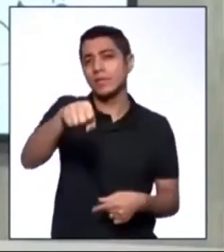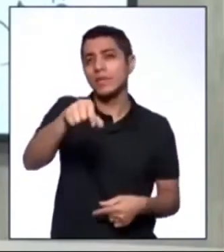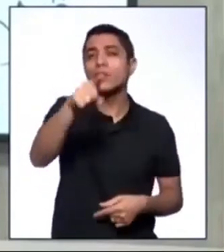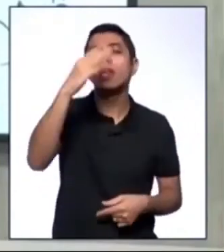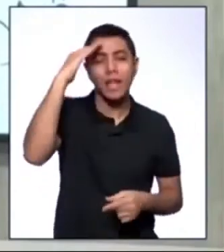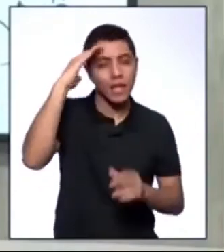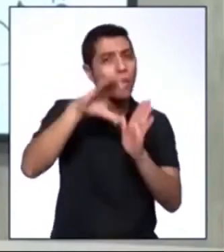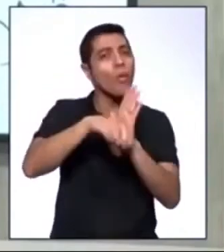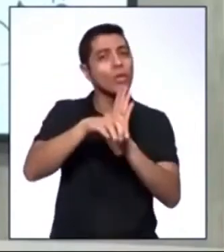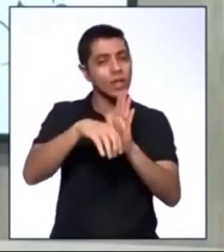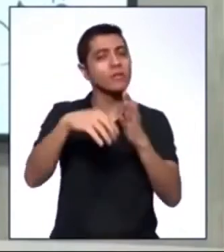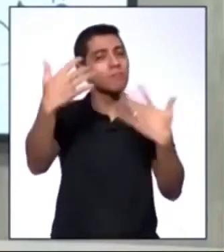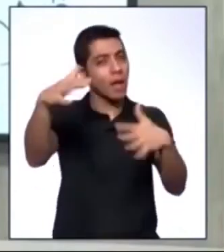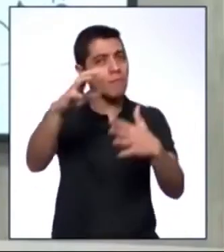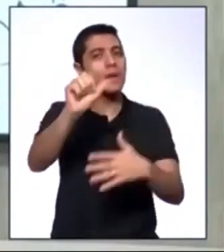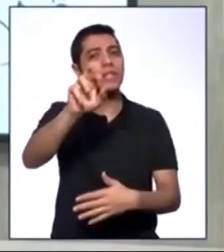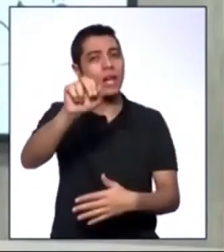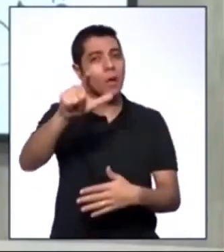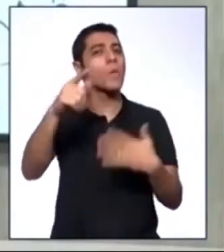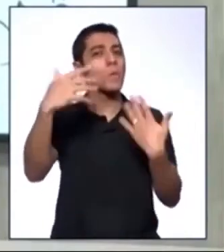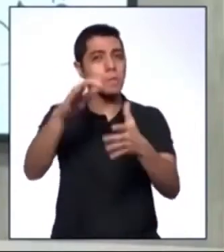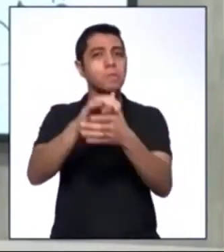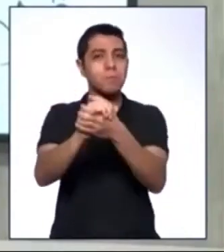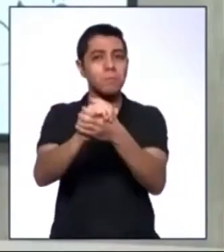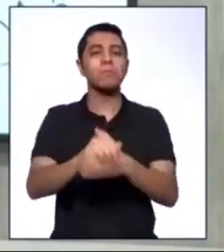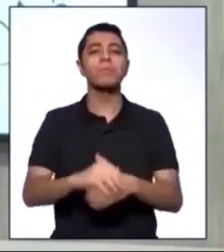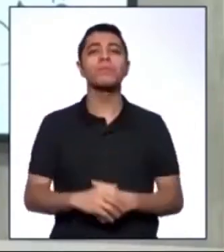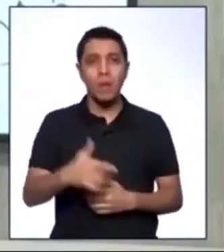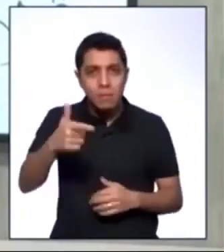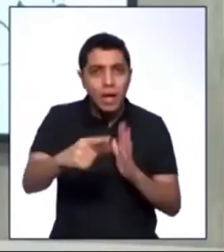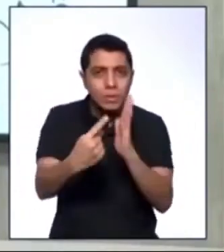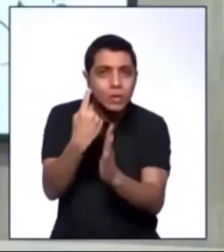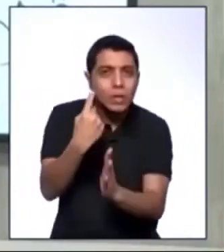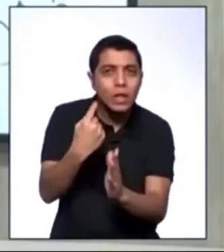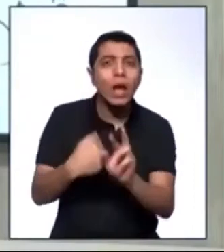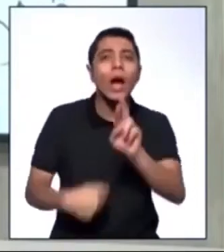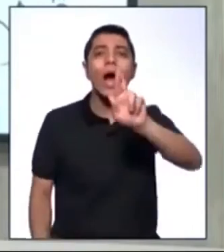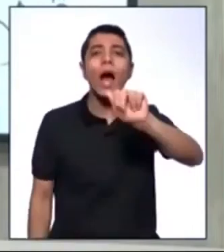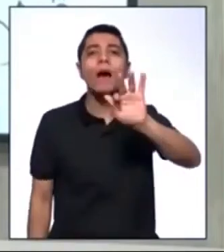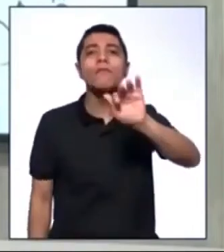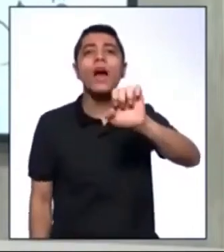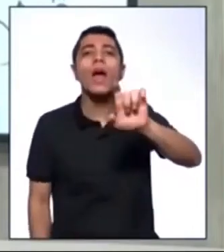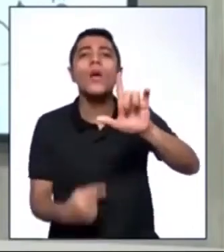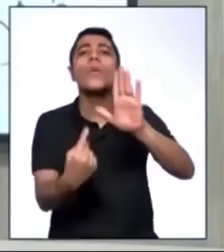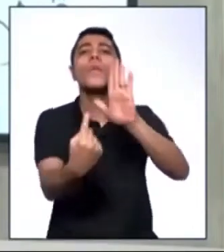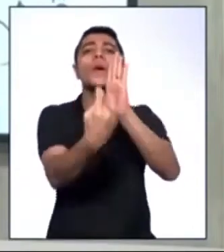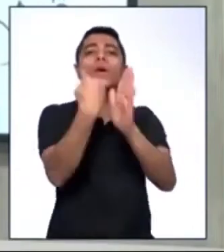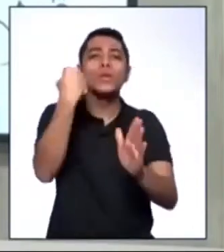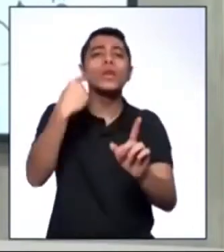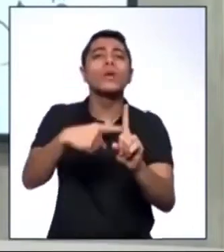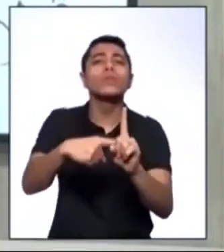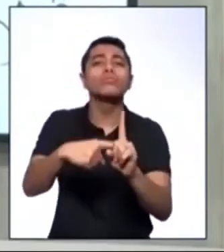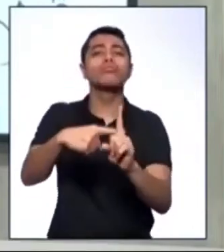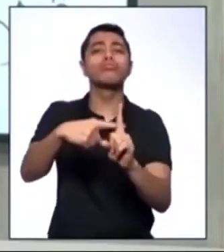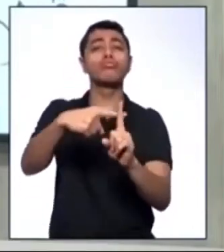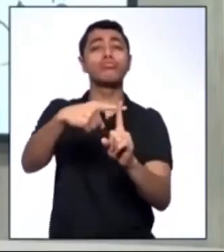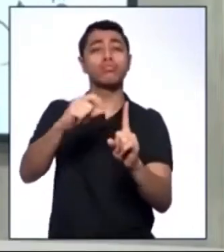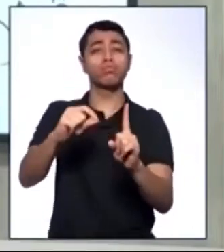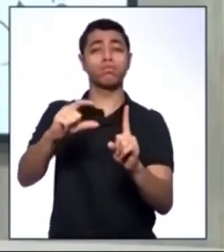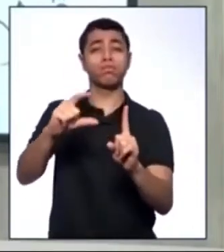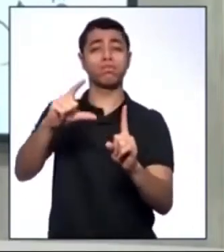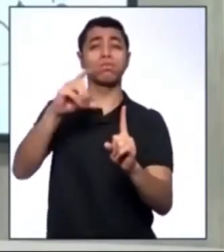conceito. Mais perguntas, galera? O Rafael está perguntando. Alta temperatura pode significar baixa umidade do